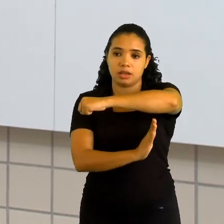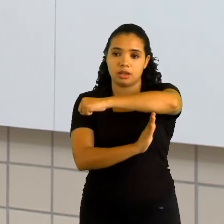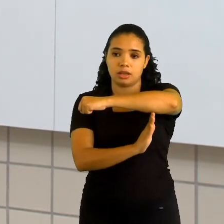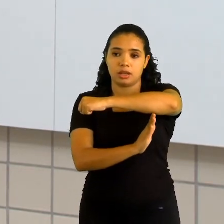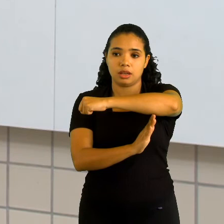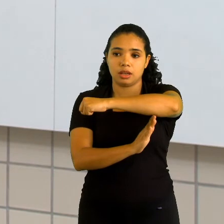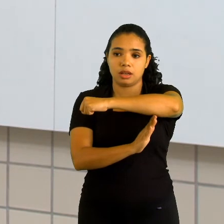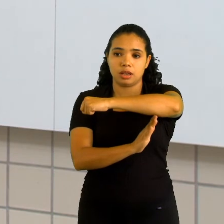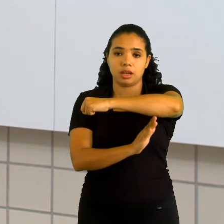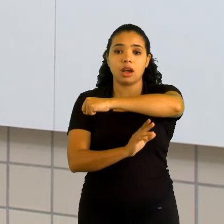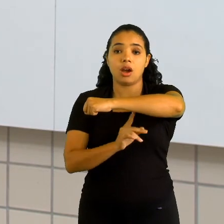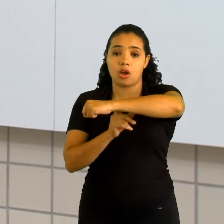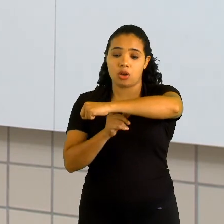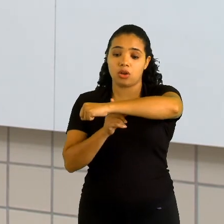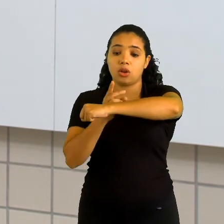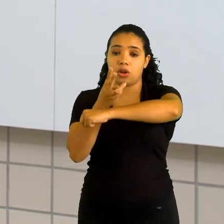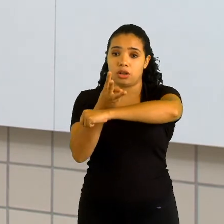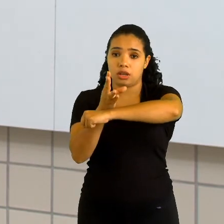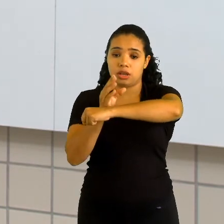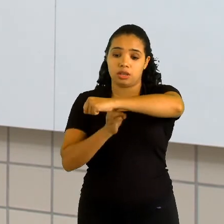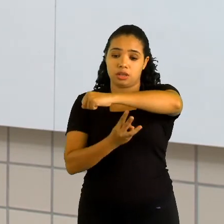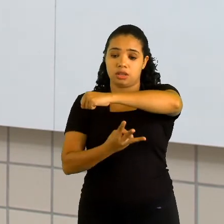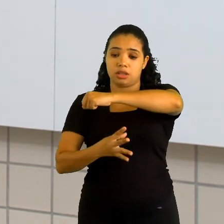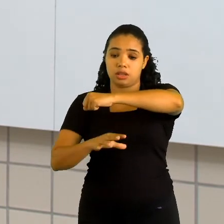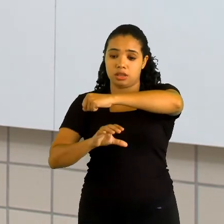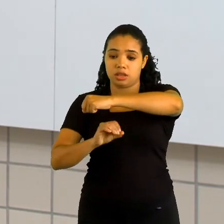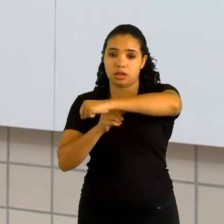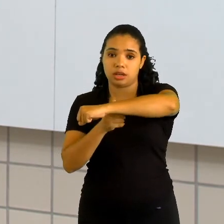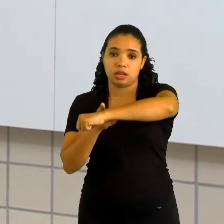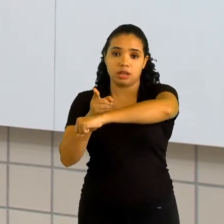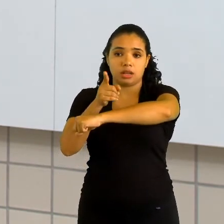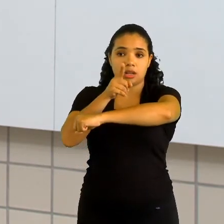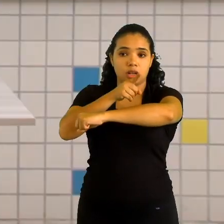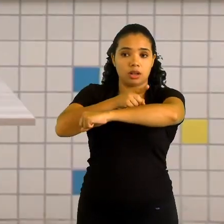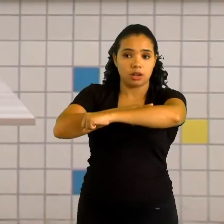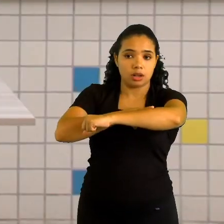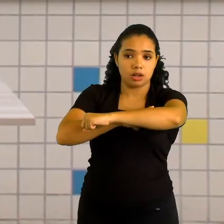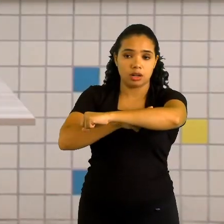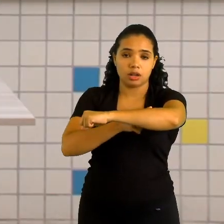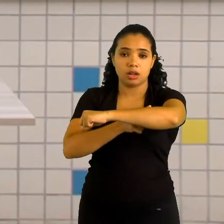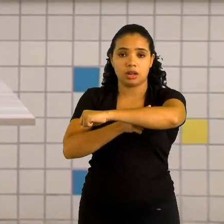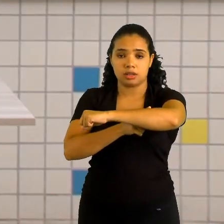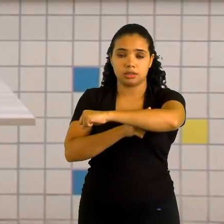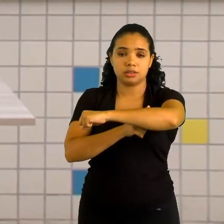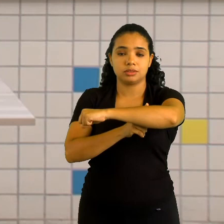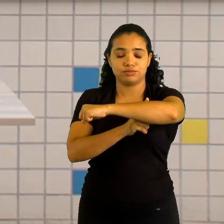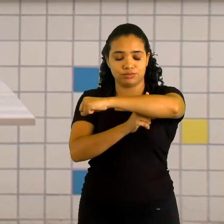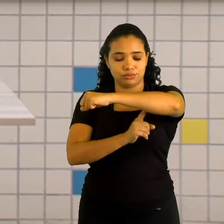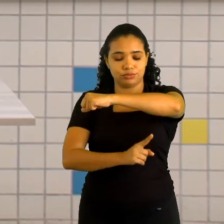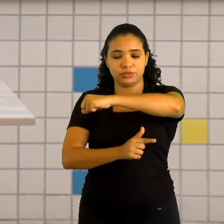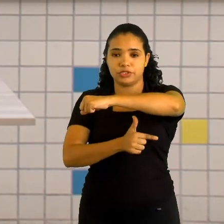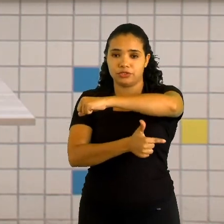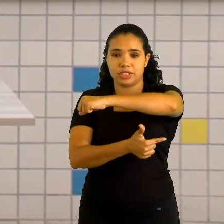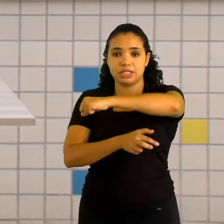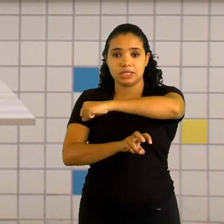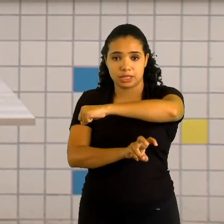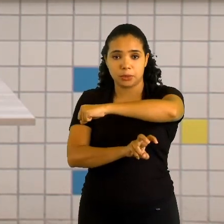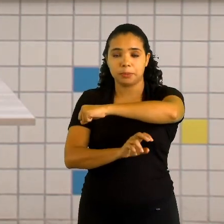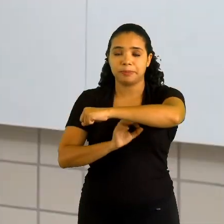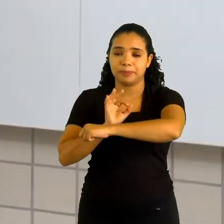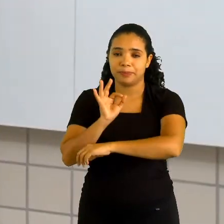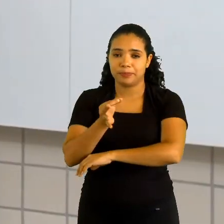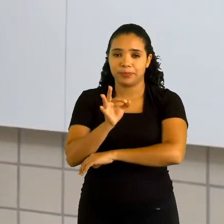lá, do 30. Ele parou em qual número? Exatamente, no 25.